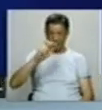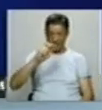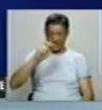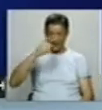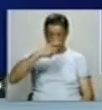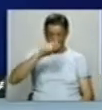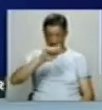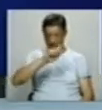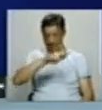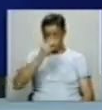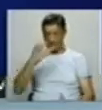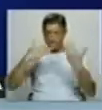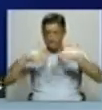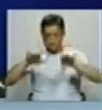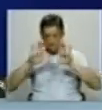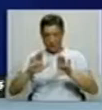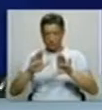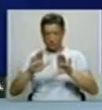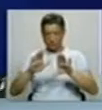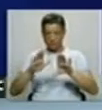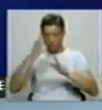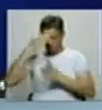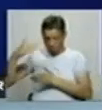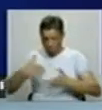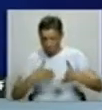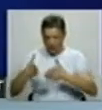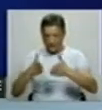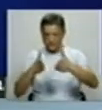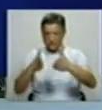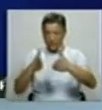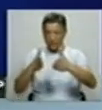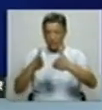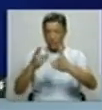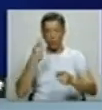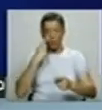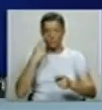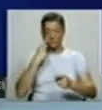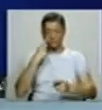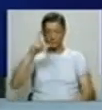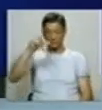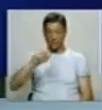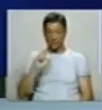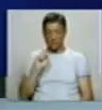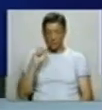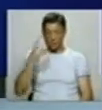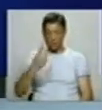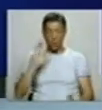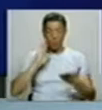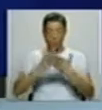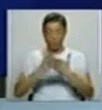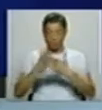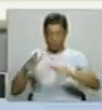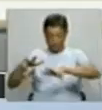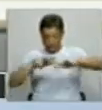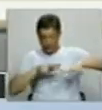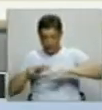que nós pensávamos. Se calhar ao longo dos tempos variavam também a sua orientação e, portanto, é uma maneira de conhecer também a Olha, nossa muito Via Láctea. rapidamente, só o último vídeo que querias trazer